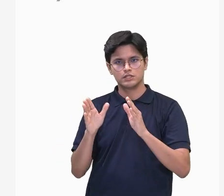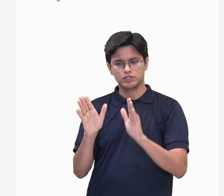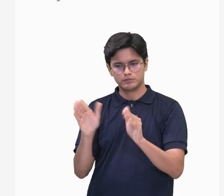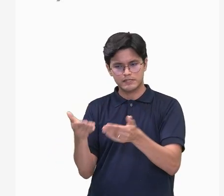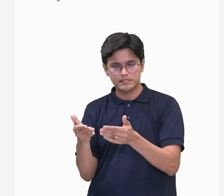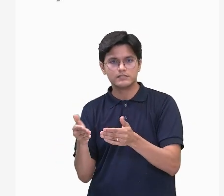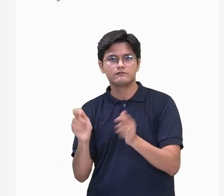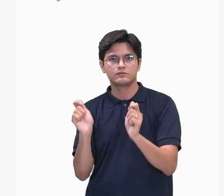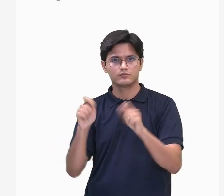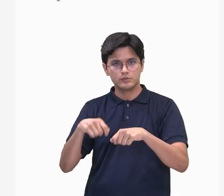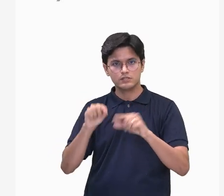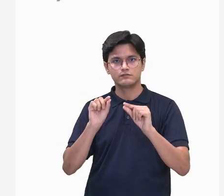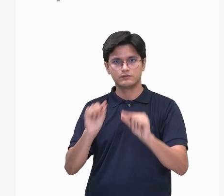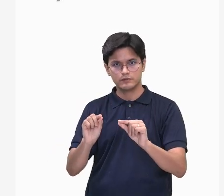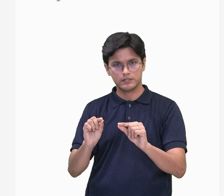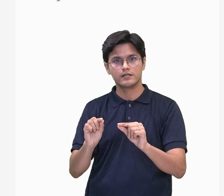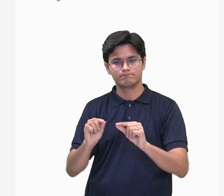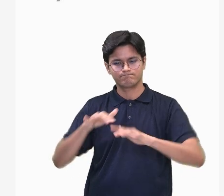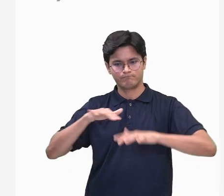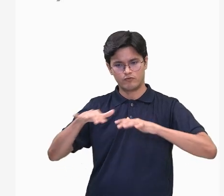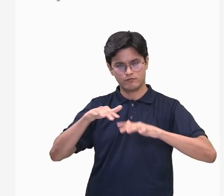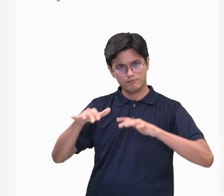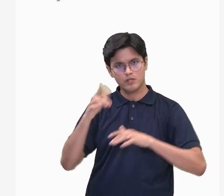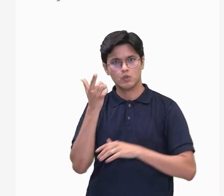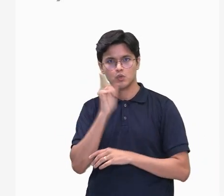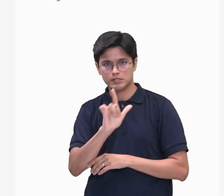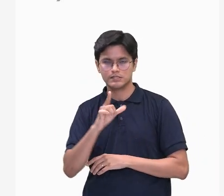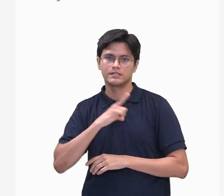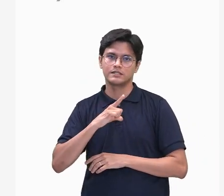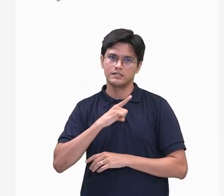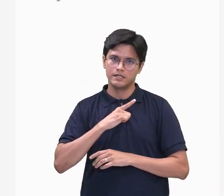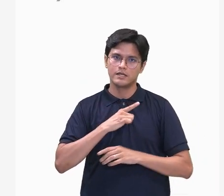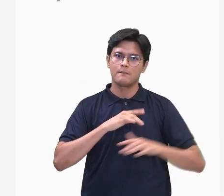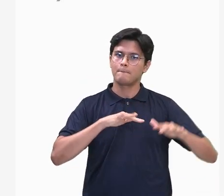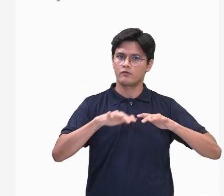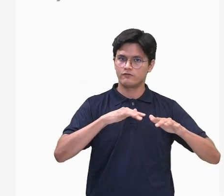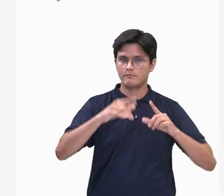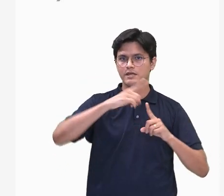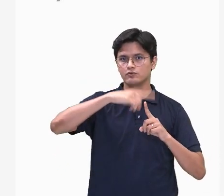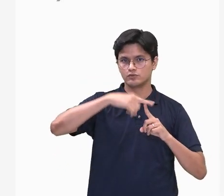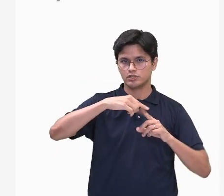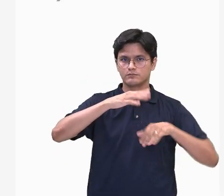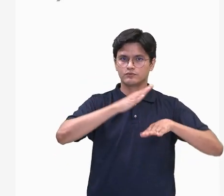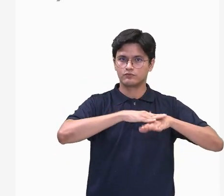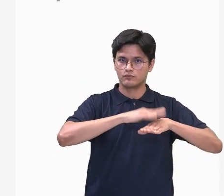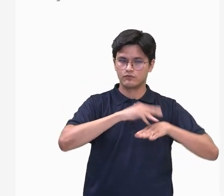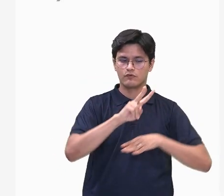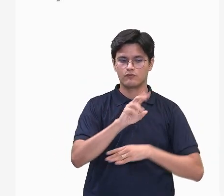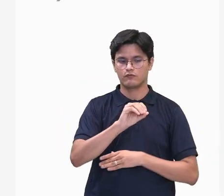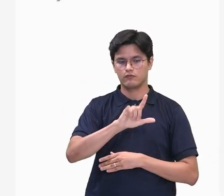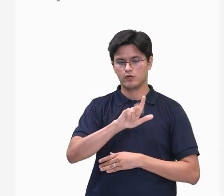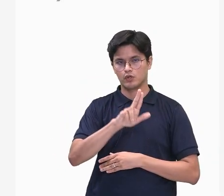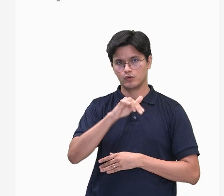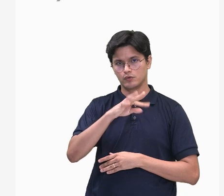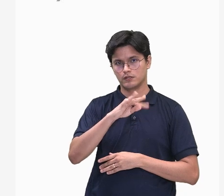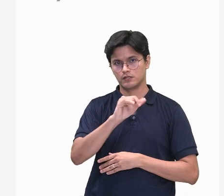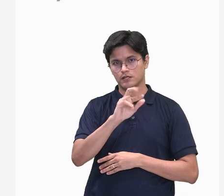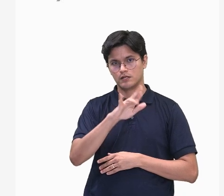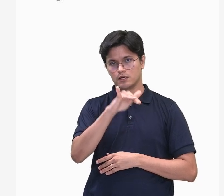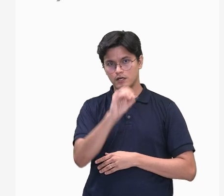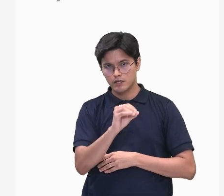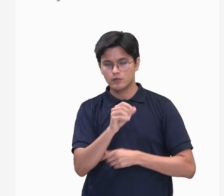me movimentar. Existem movimentos que são voluntários, como, por exemplo, os músculos esqueléticos, quando eu resolvo andar, resolvo